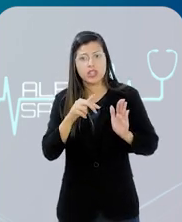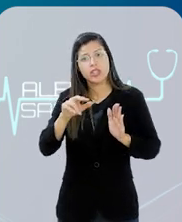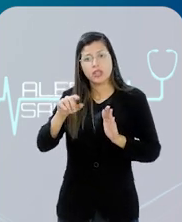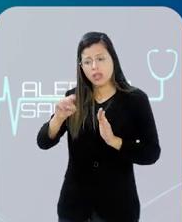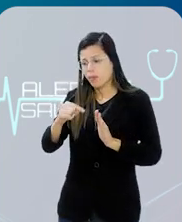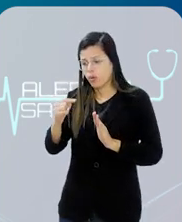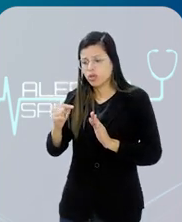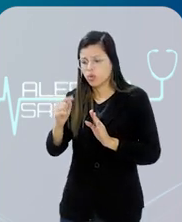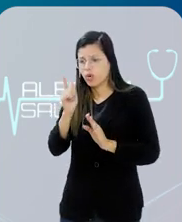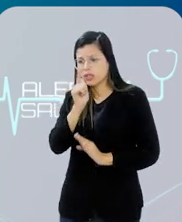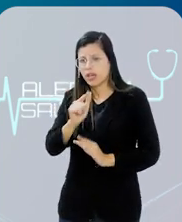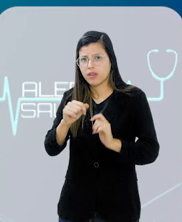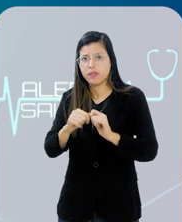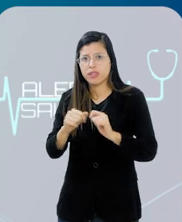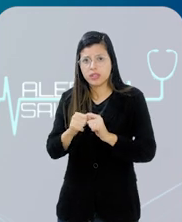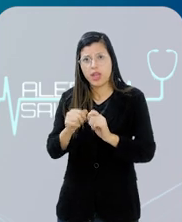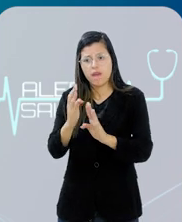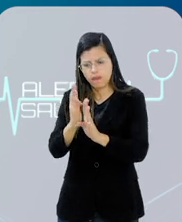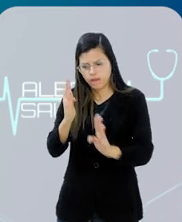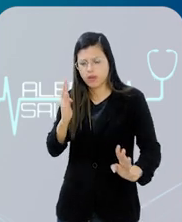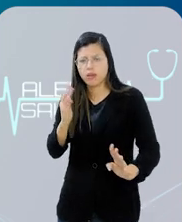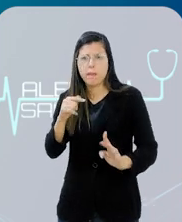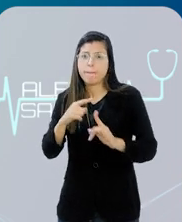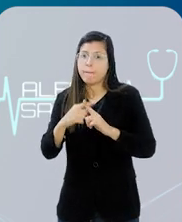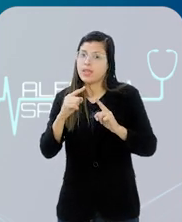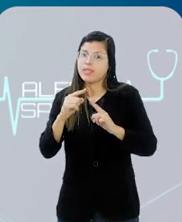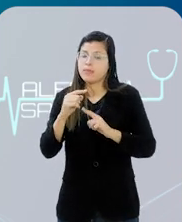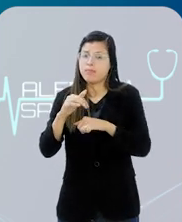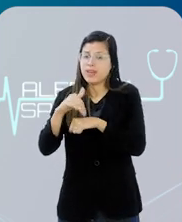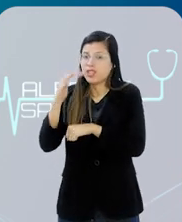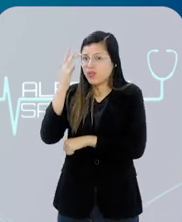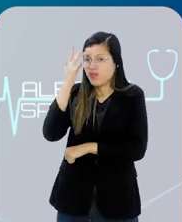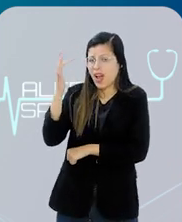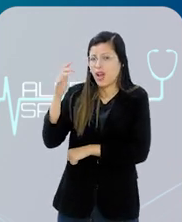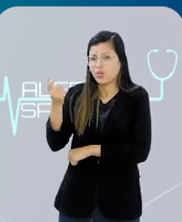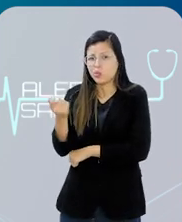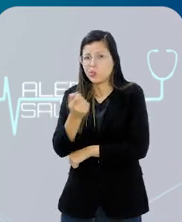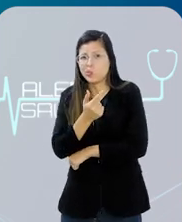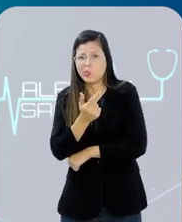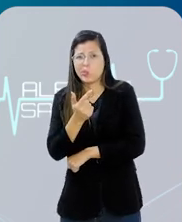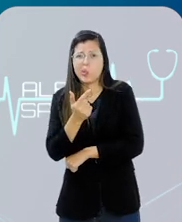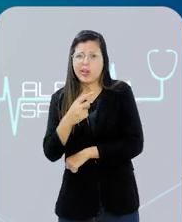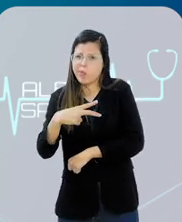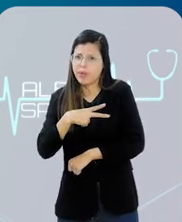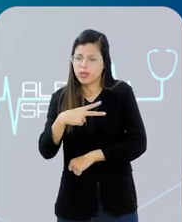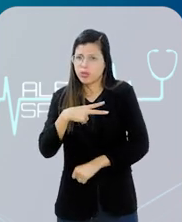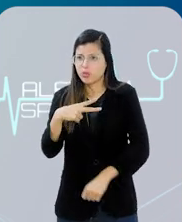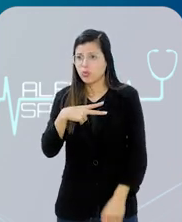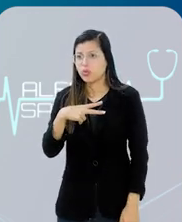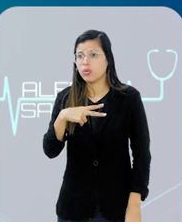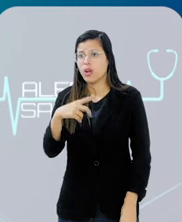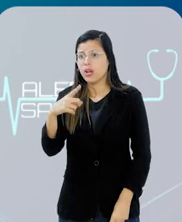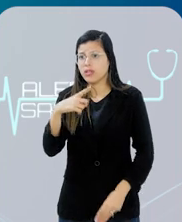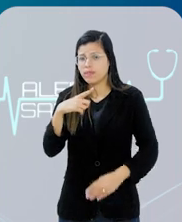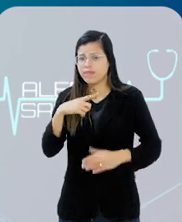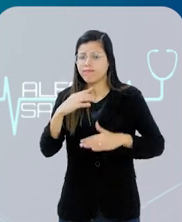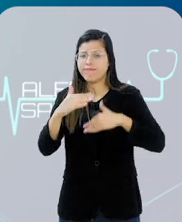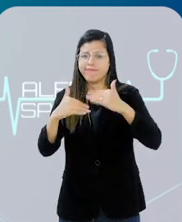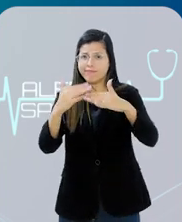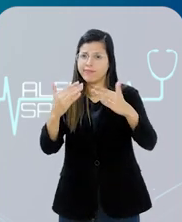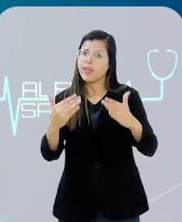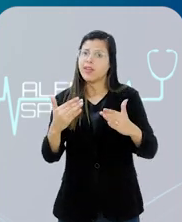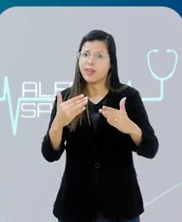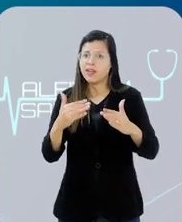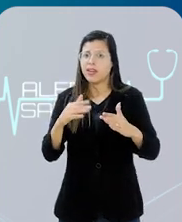fila é grande, mas ela é mais fácil do que na saúde suplementar. Na saúde suplementar, ela vai ter um longo trajeto pela frente, com grandes chances